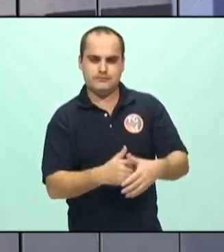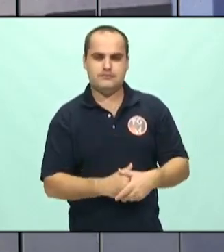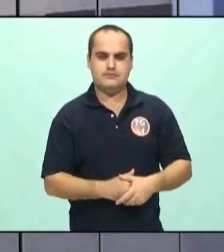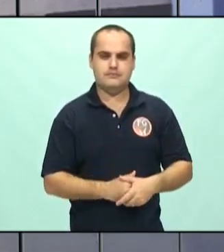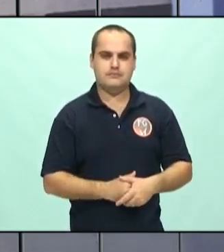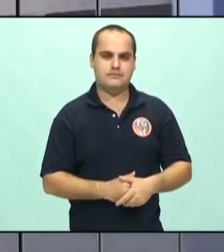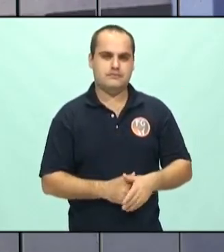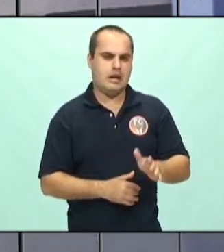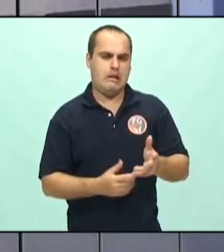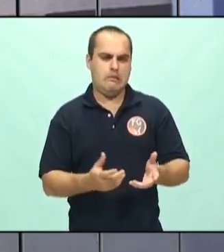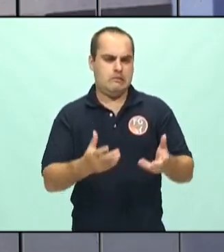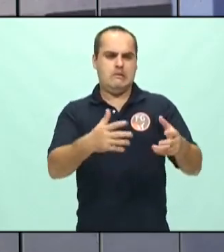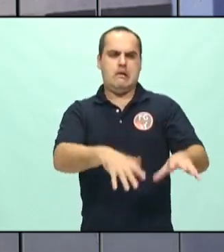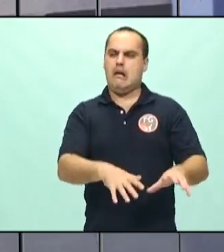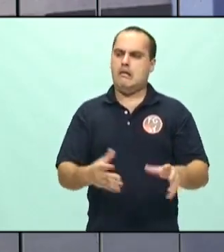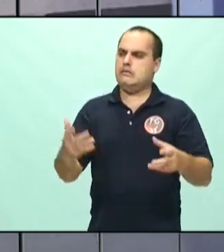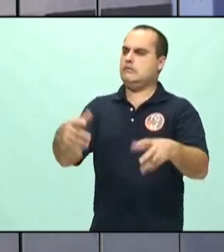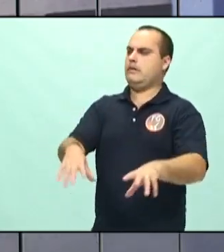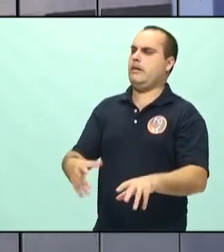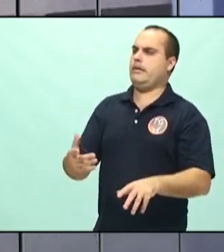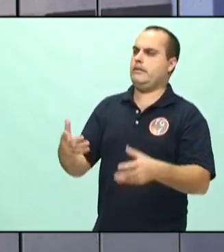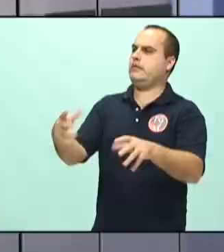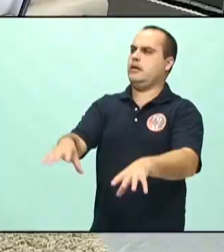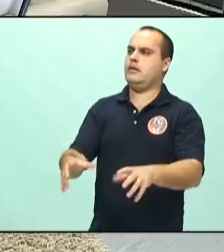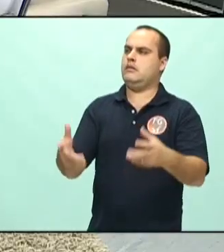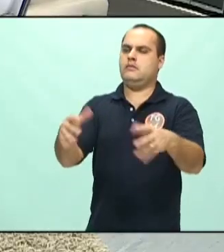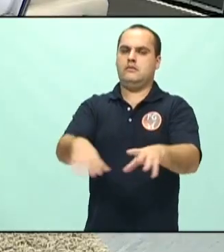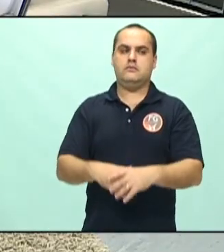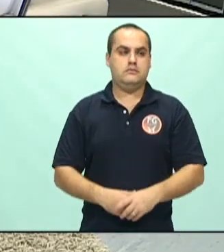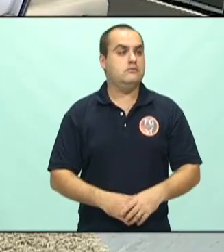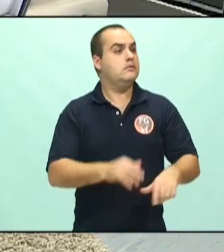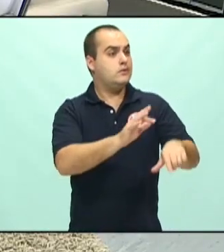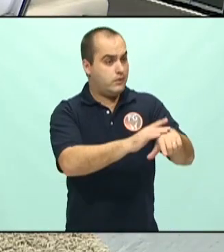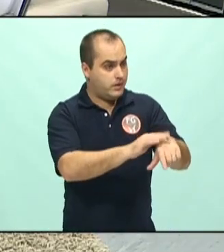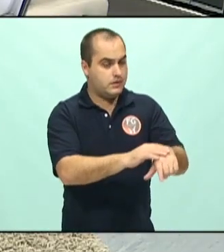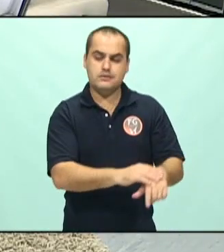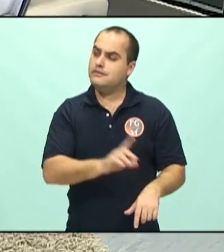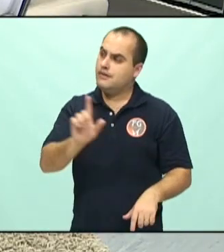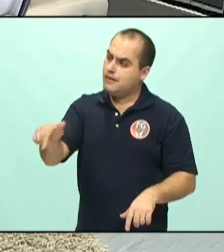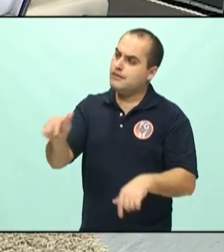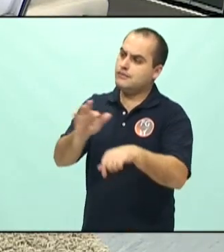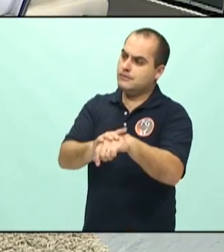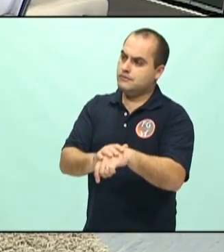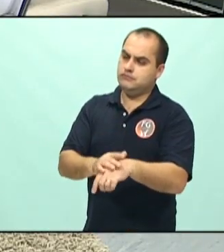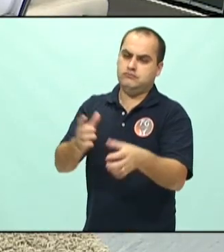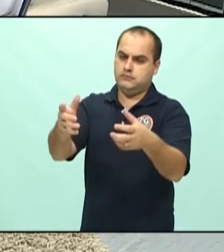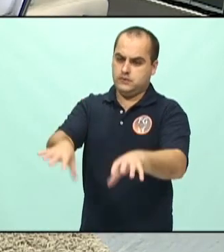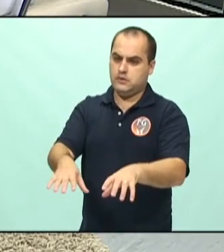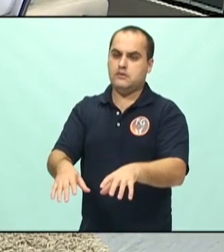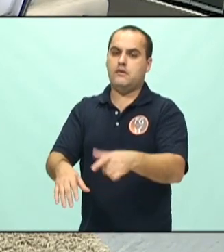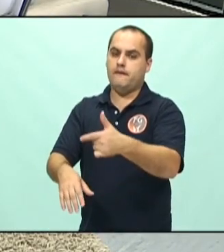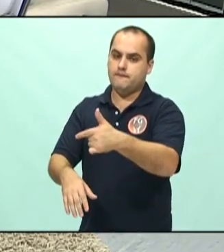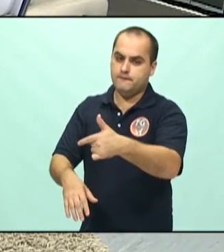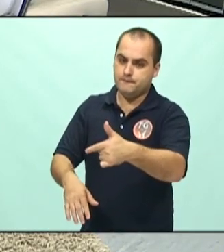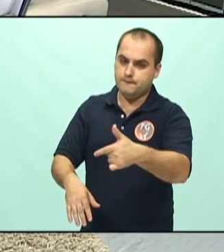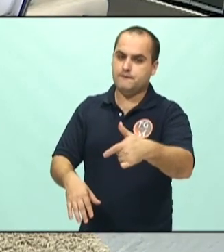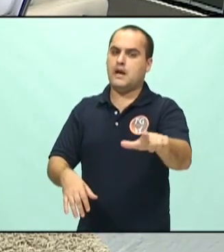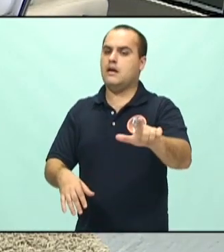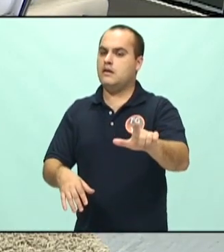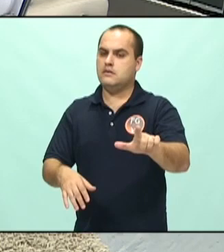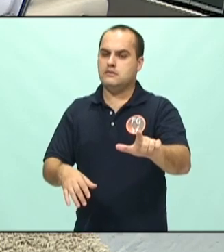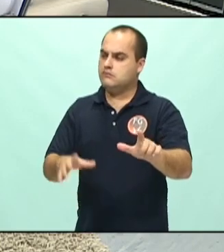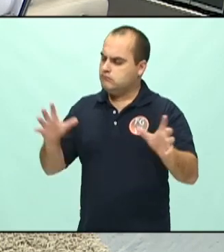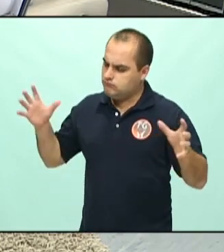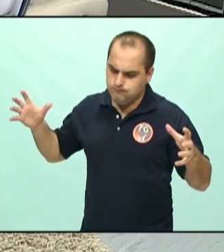não quero ele está etapa seguinte tá doente pega não cai não cai mas pegue bota leva na